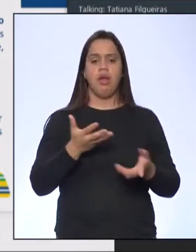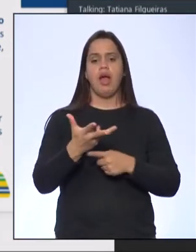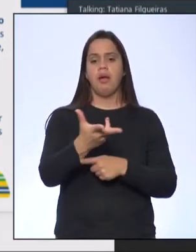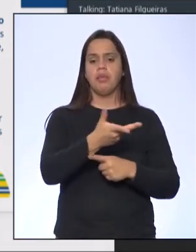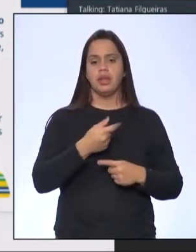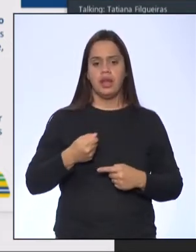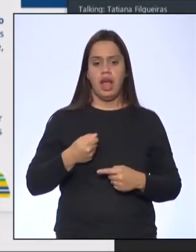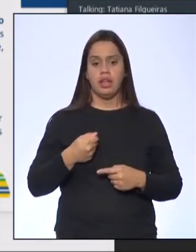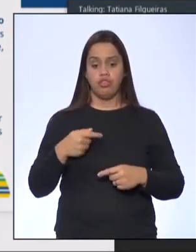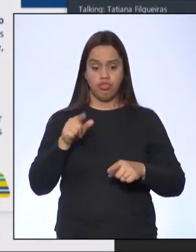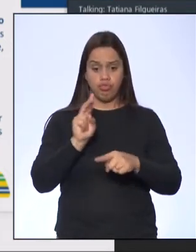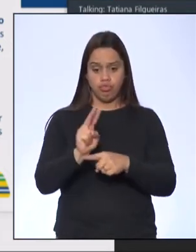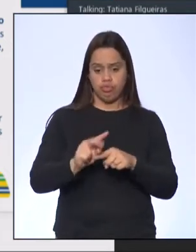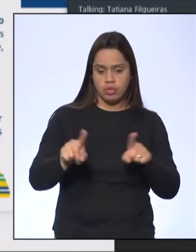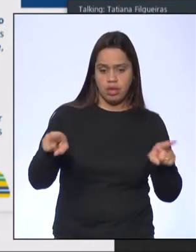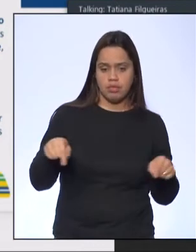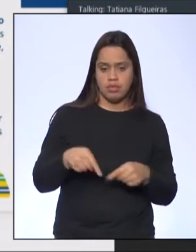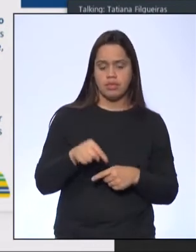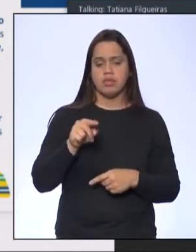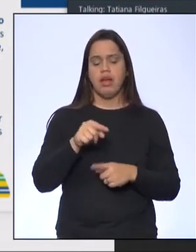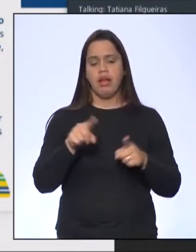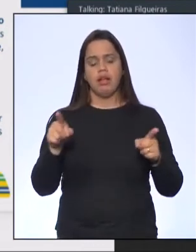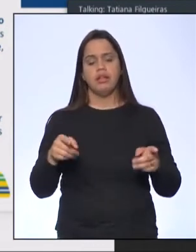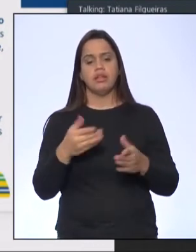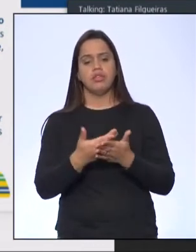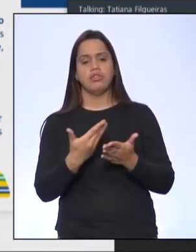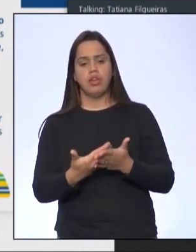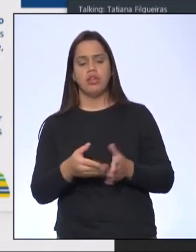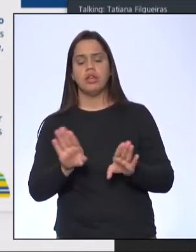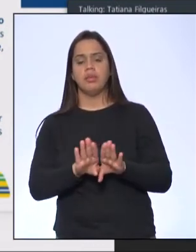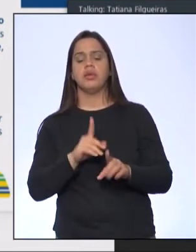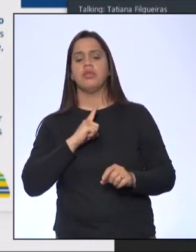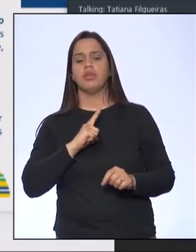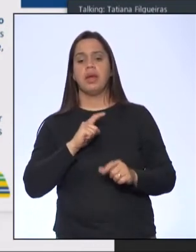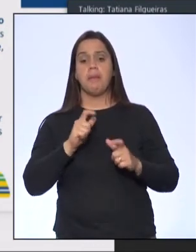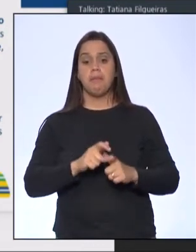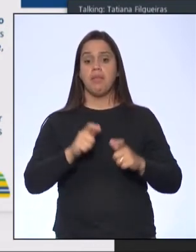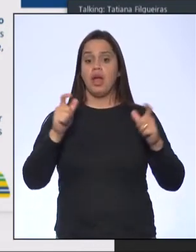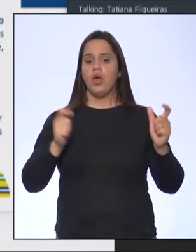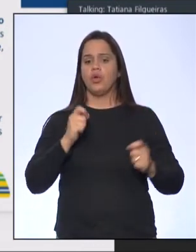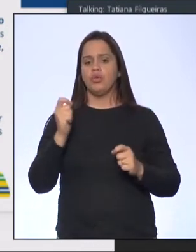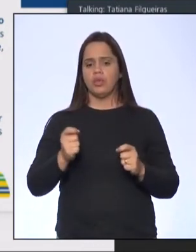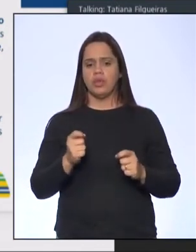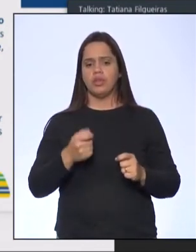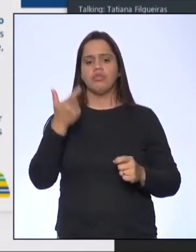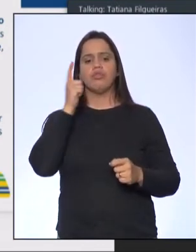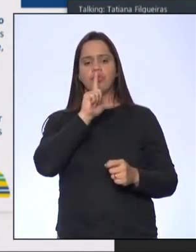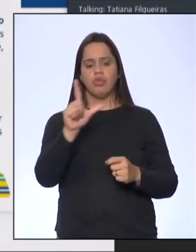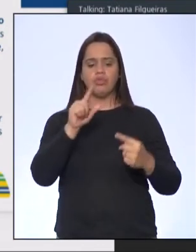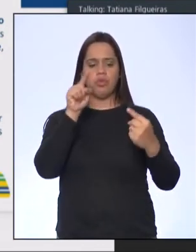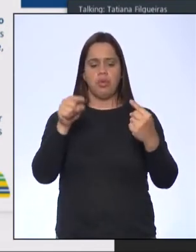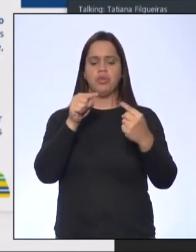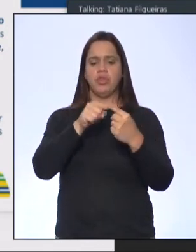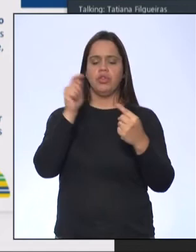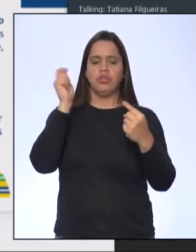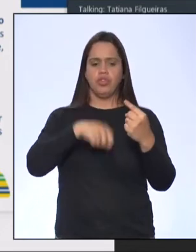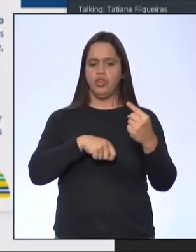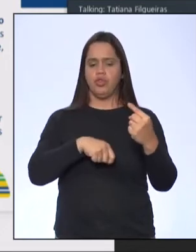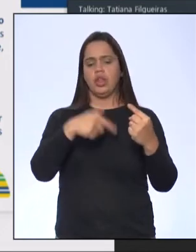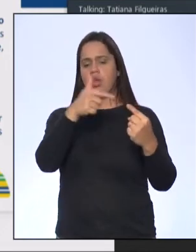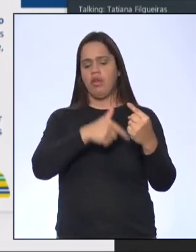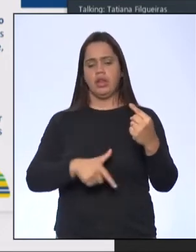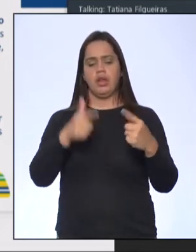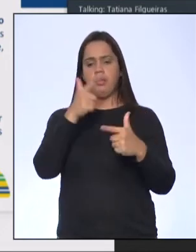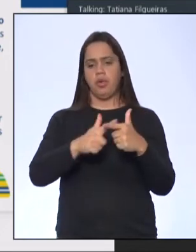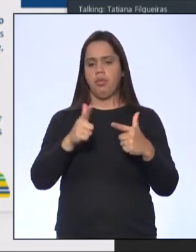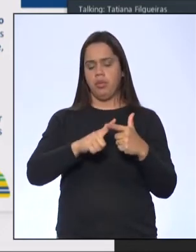de aula e têm maior probabilidade de atingir os seus resultados sem comprometer a sua saúde, né?